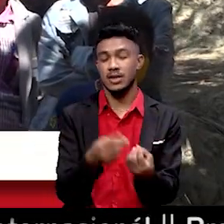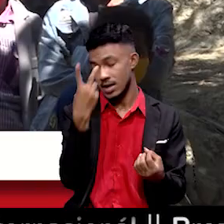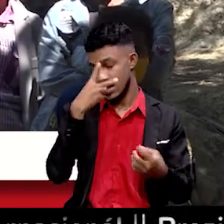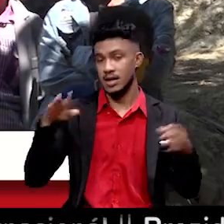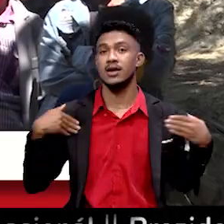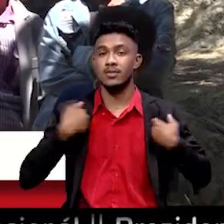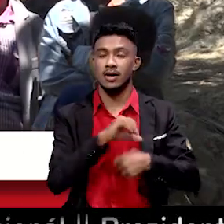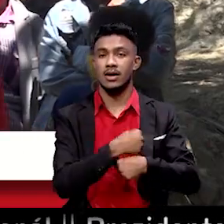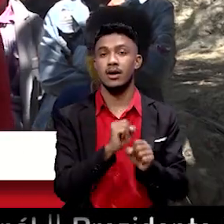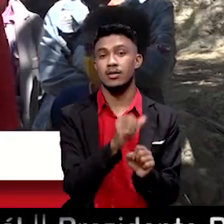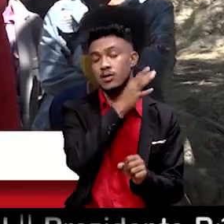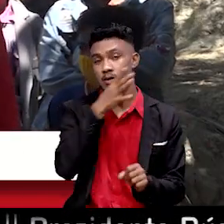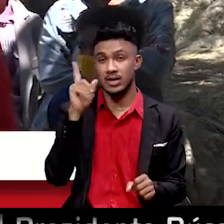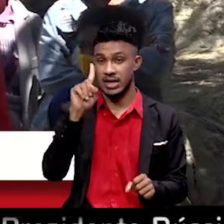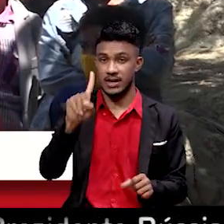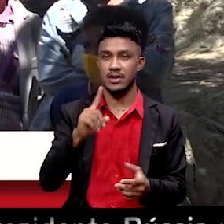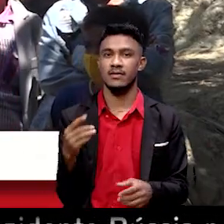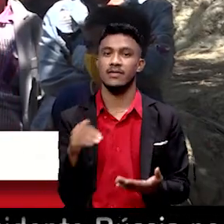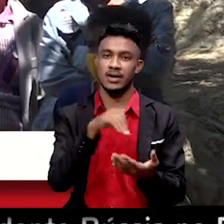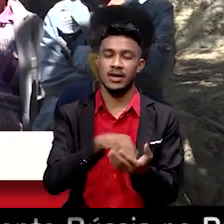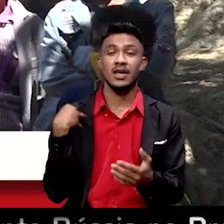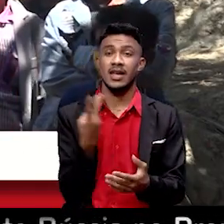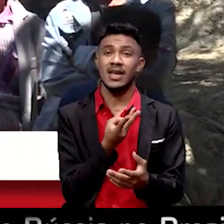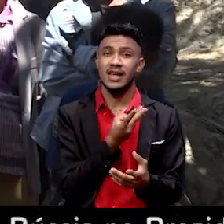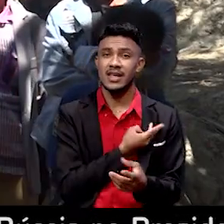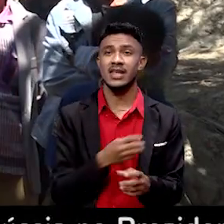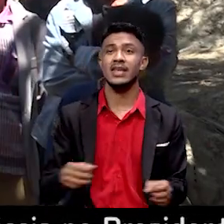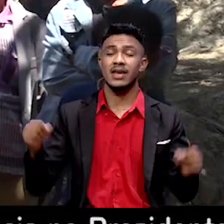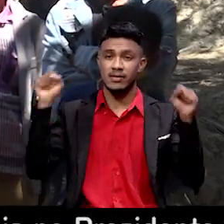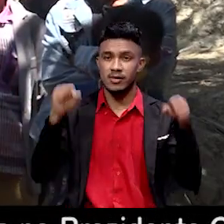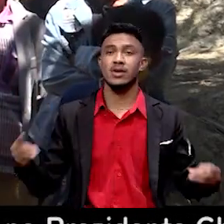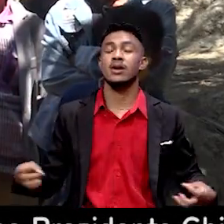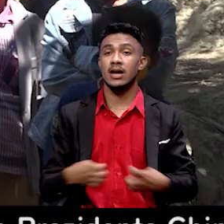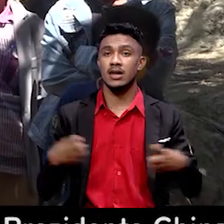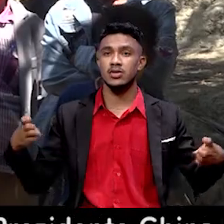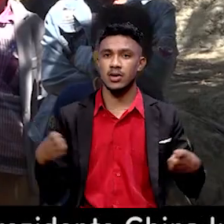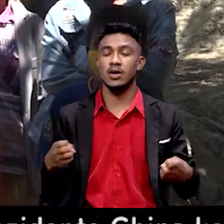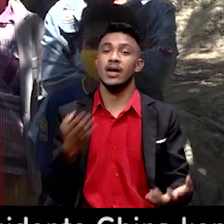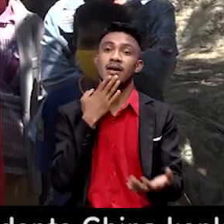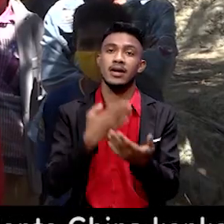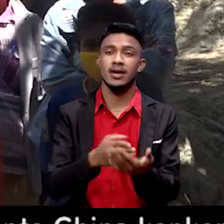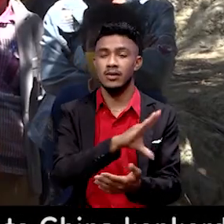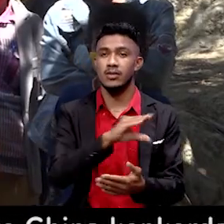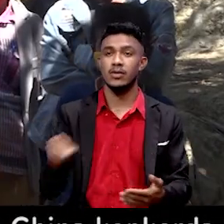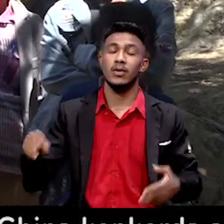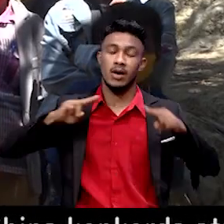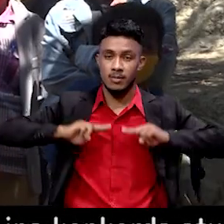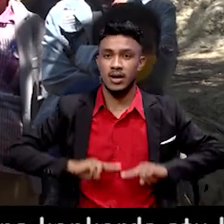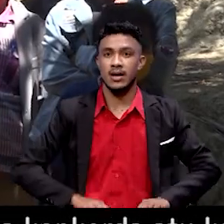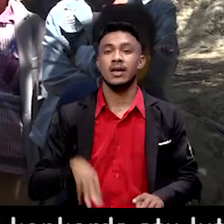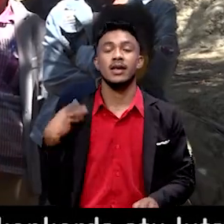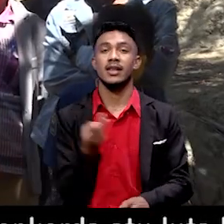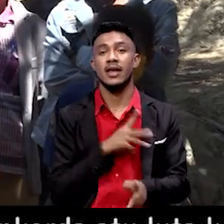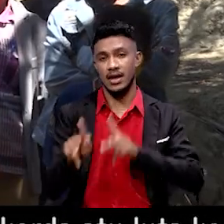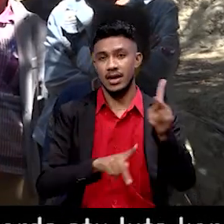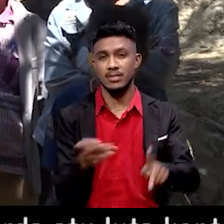animal. Ida fale. Ita tem que combater fome qualitativa, combater fome quantitativa. Para ter o povo,